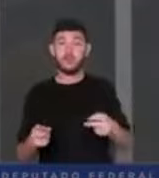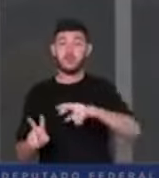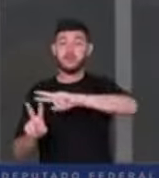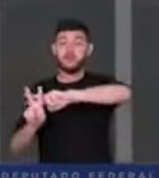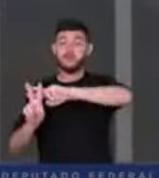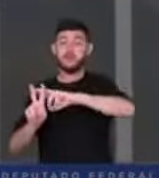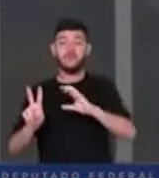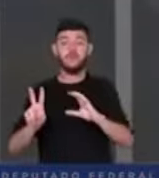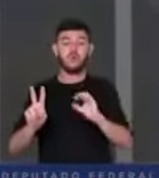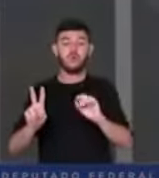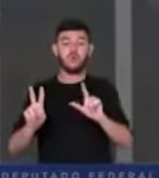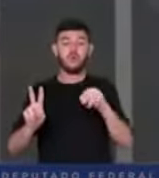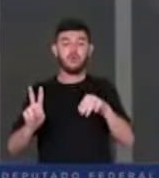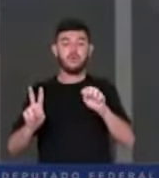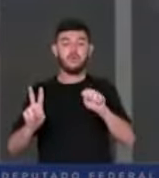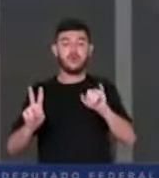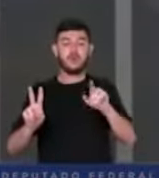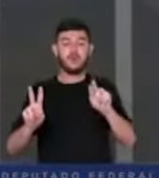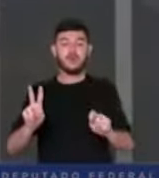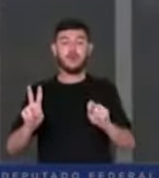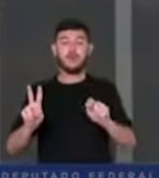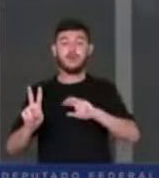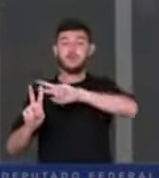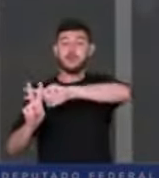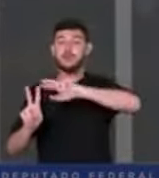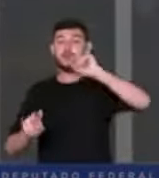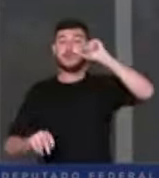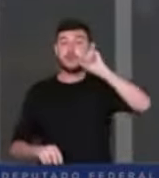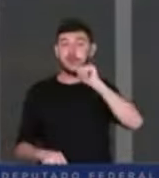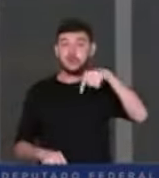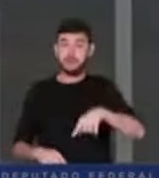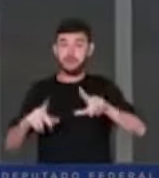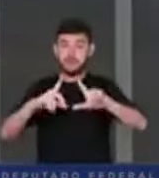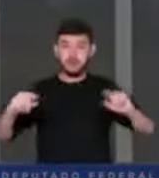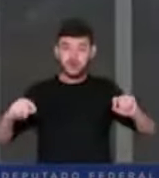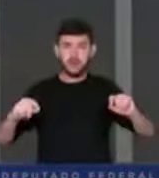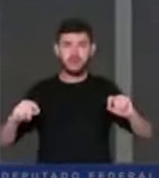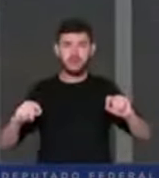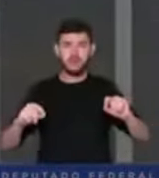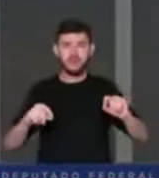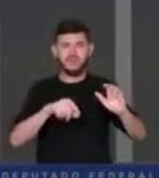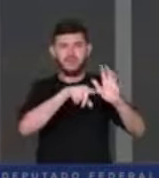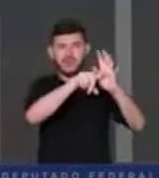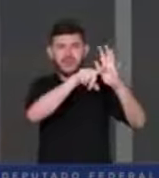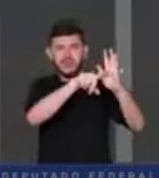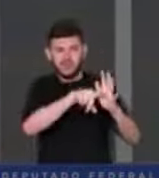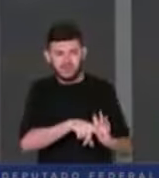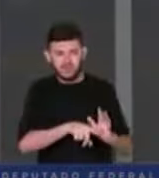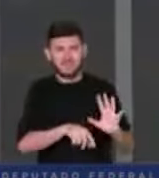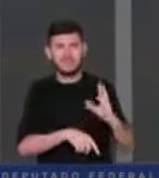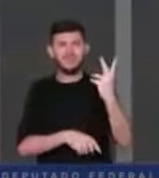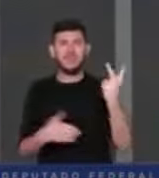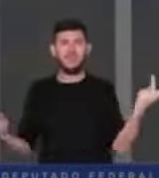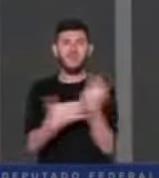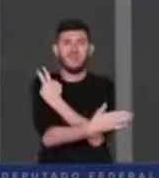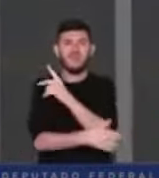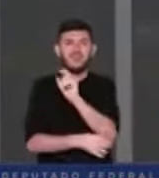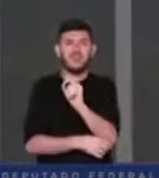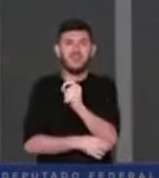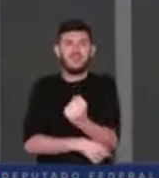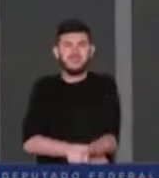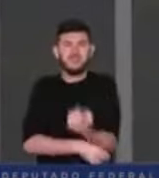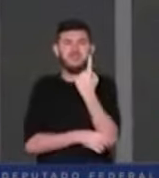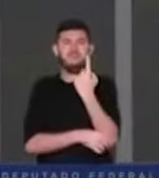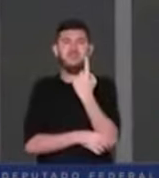Brasília, e verificaram ali situações um tanto quanto esdrúxulas, ou algumas que certamente beiram a violação dos direitos humanos,